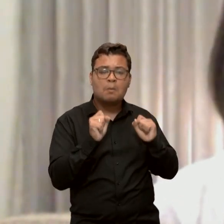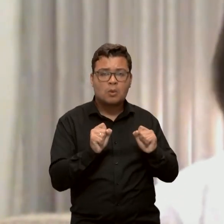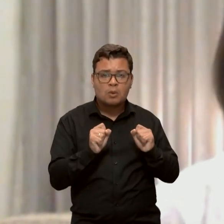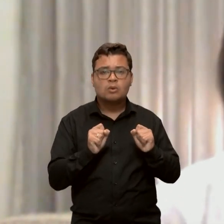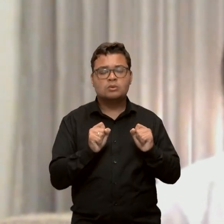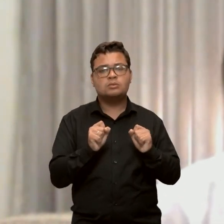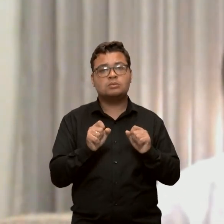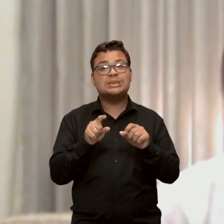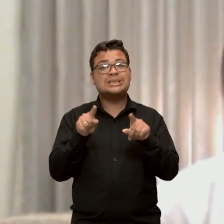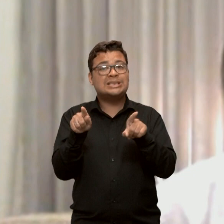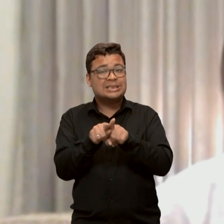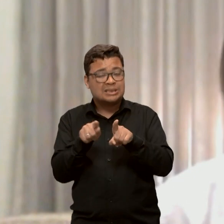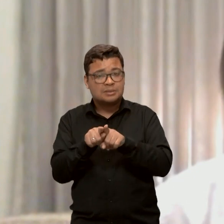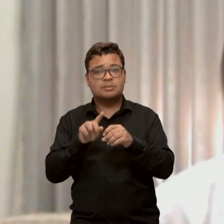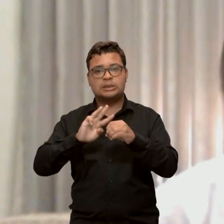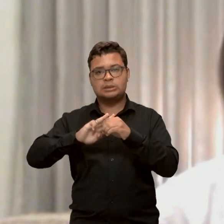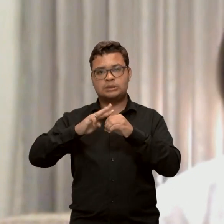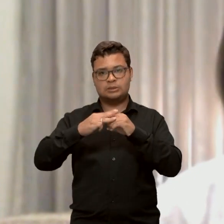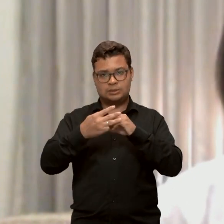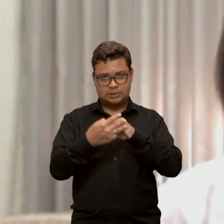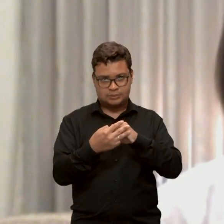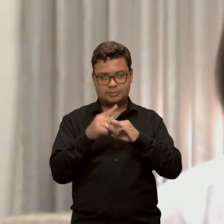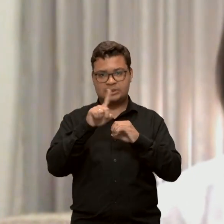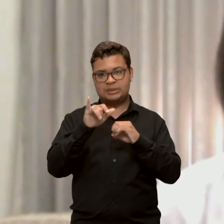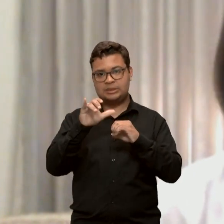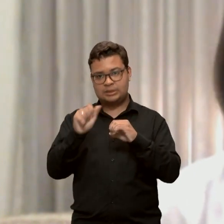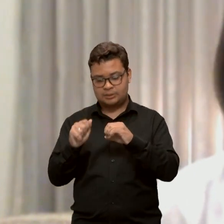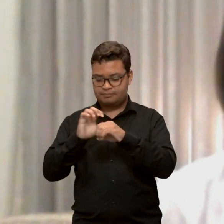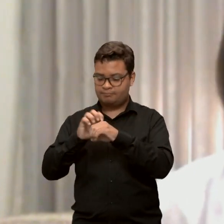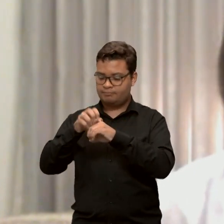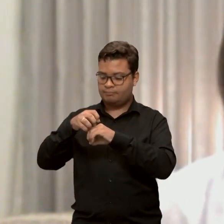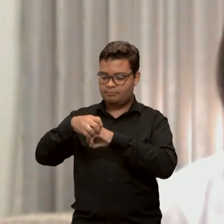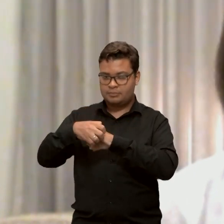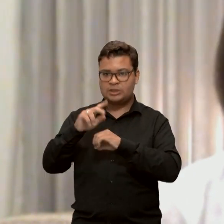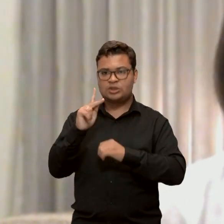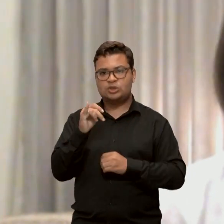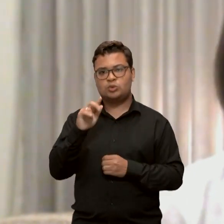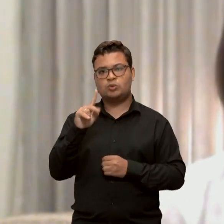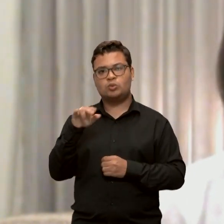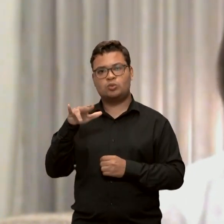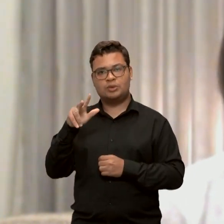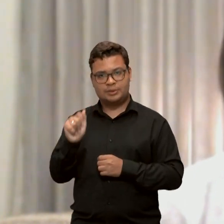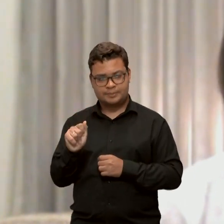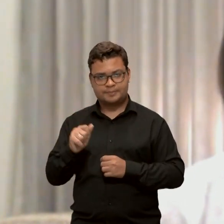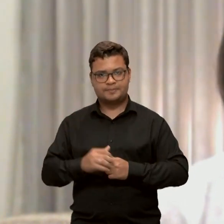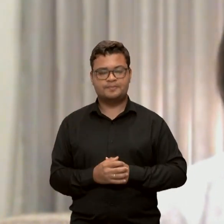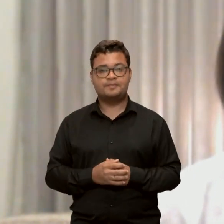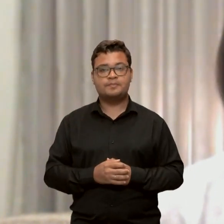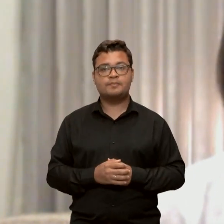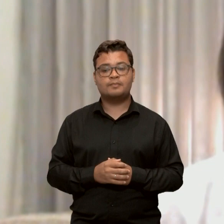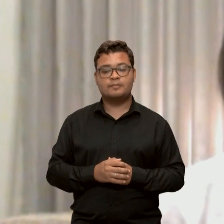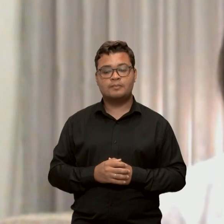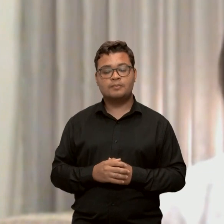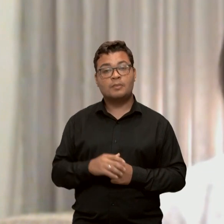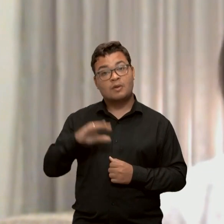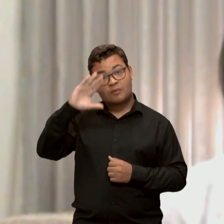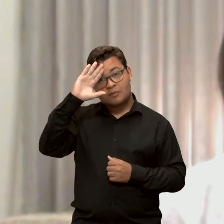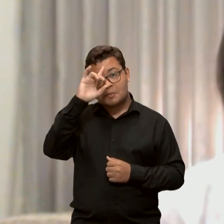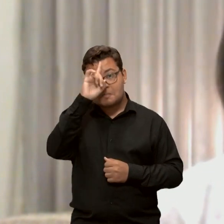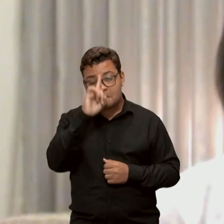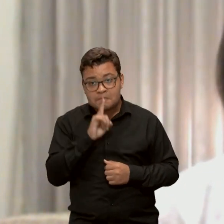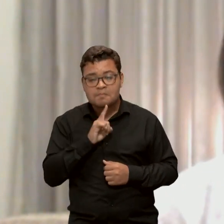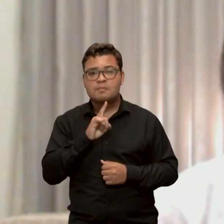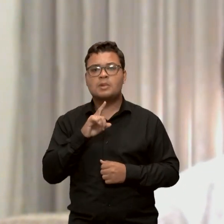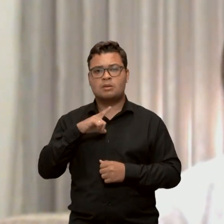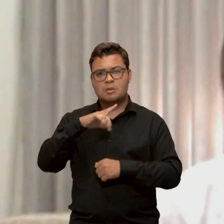aegypti pode então transmitir outras arboviroses, né? Doenças do mosquito. Então, não só os casos de